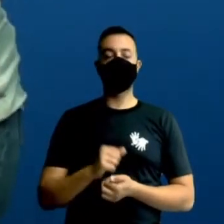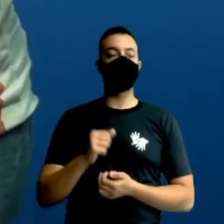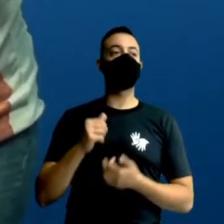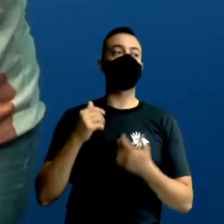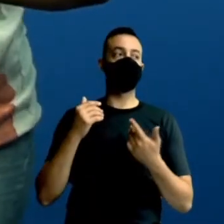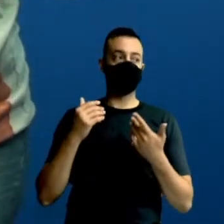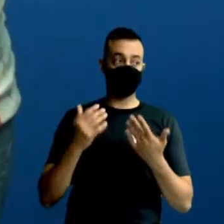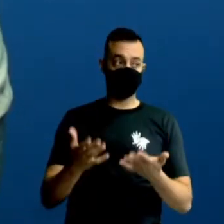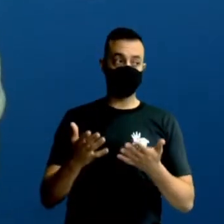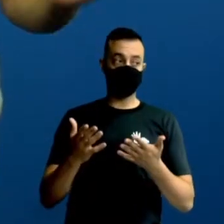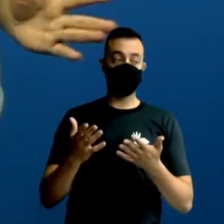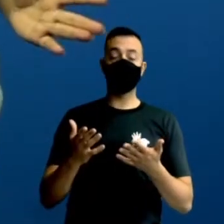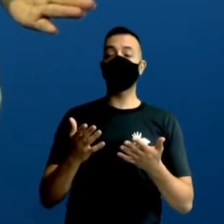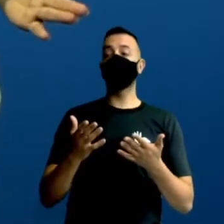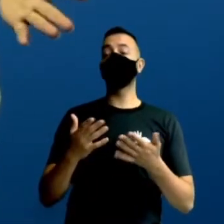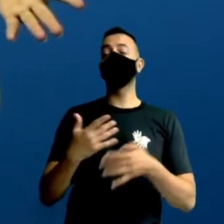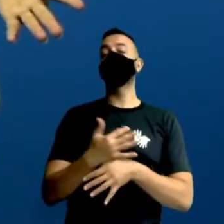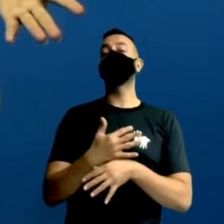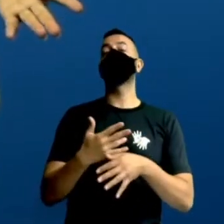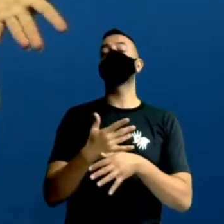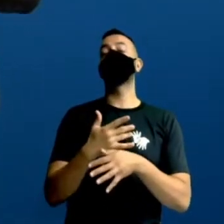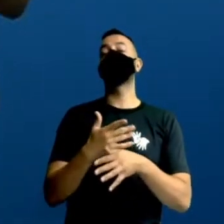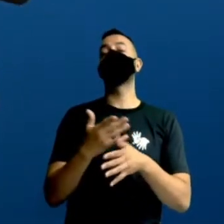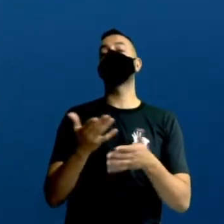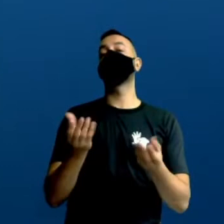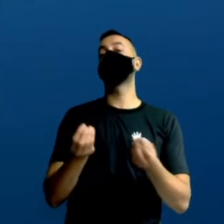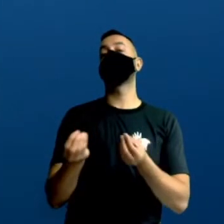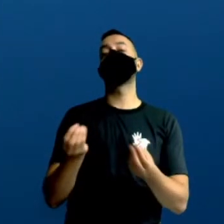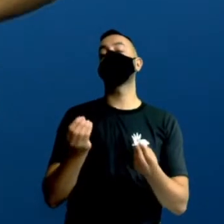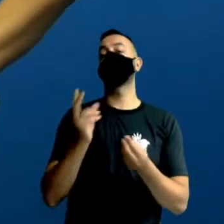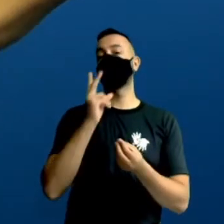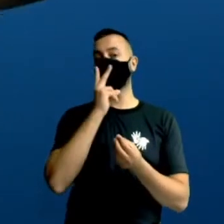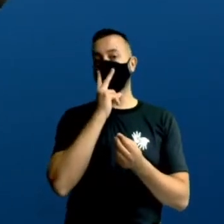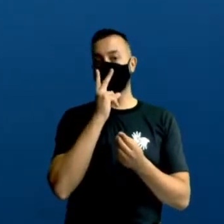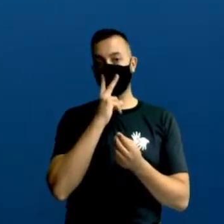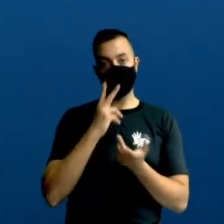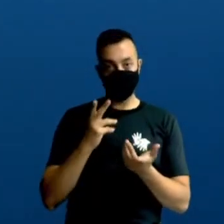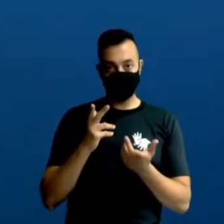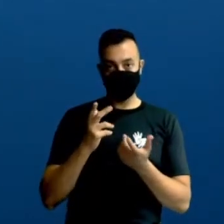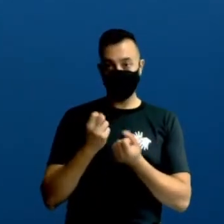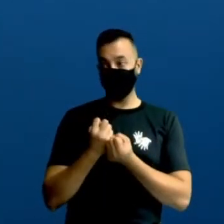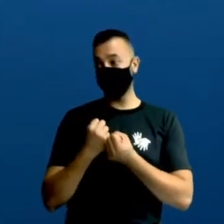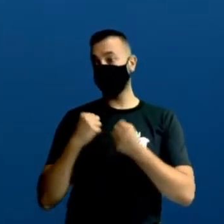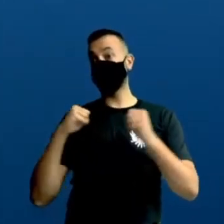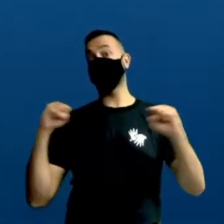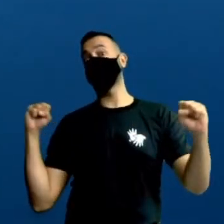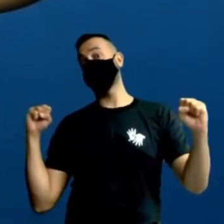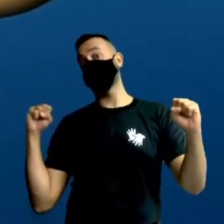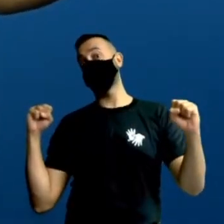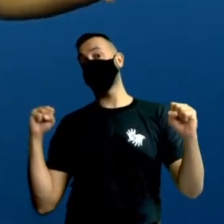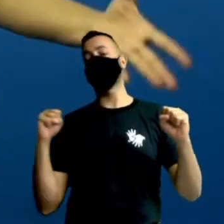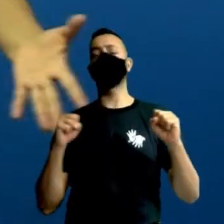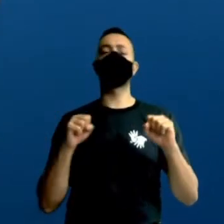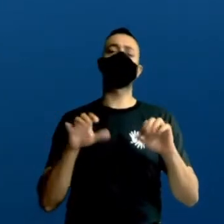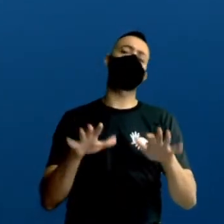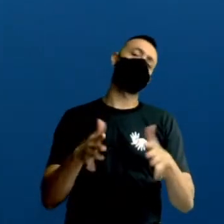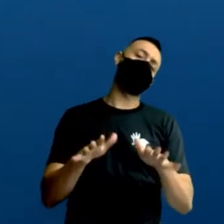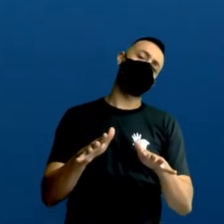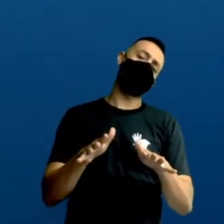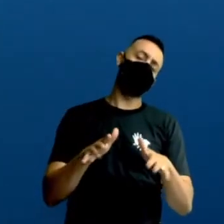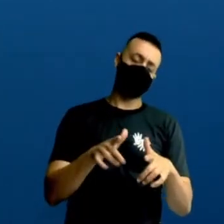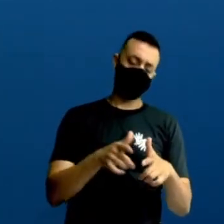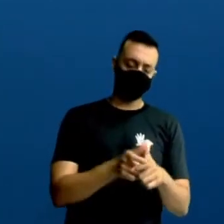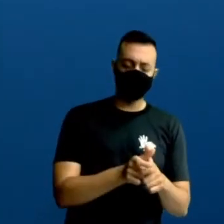Aí, em relação ao porte da cidade, gente, Vitória de Santo Antão é uma cidade grande, uma cidade média, uma